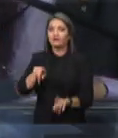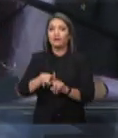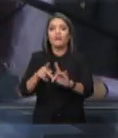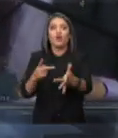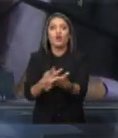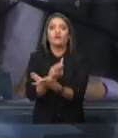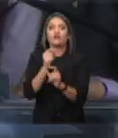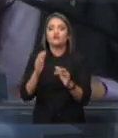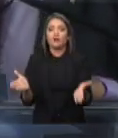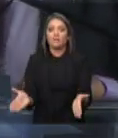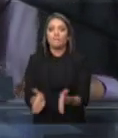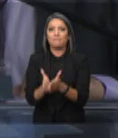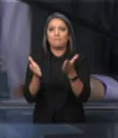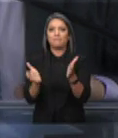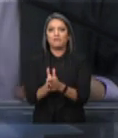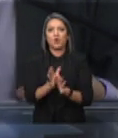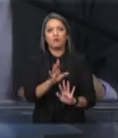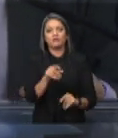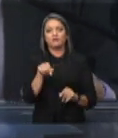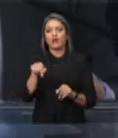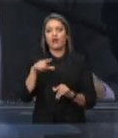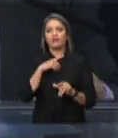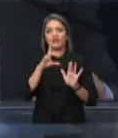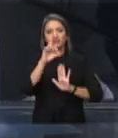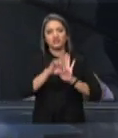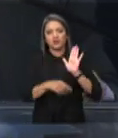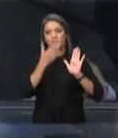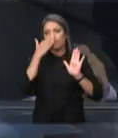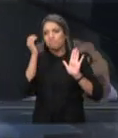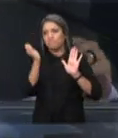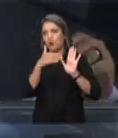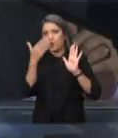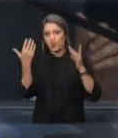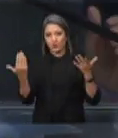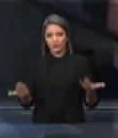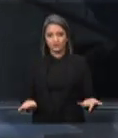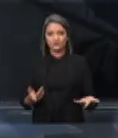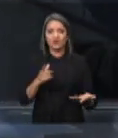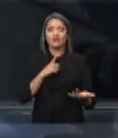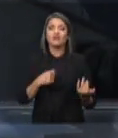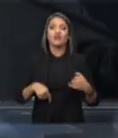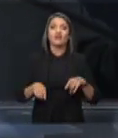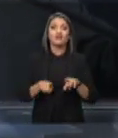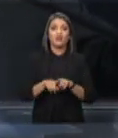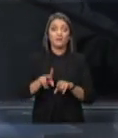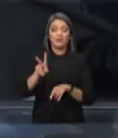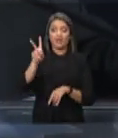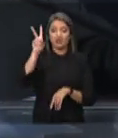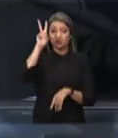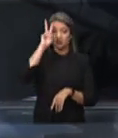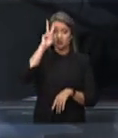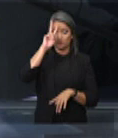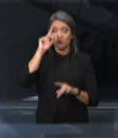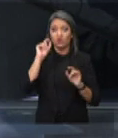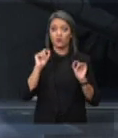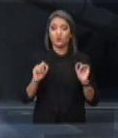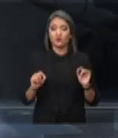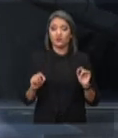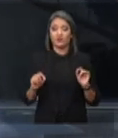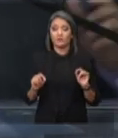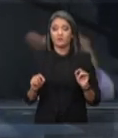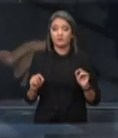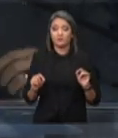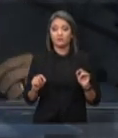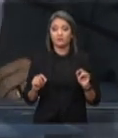dos Pobres de modo particular da população em situação de rua nós temos a histórica imagem que foi